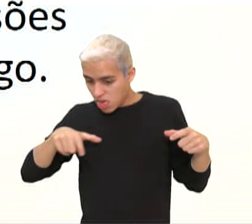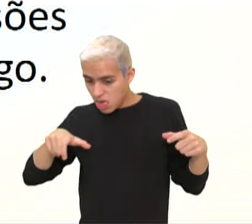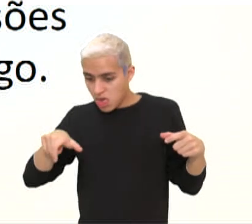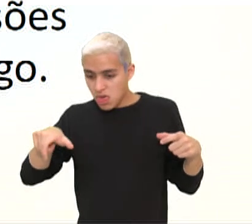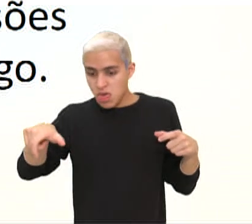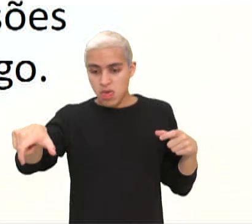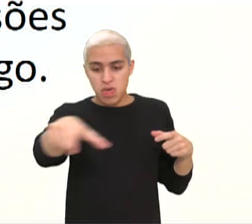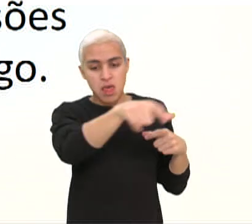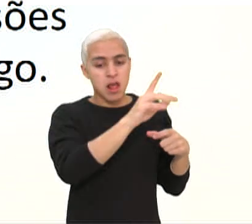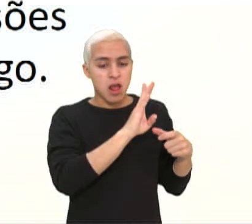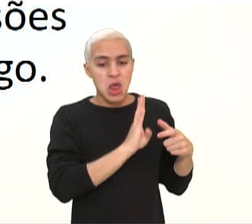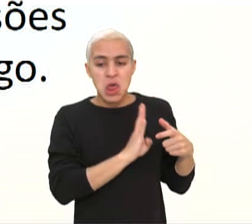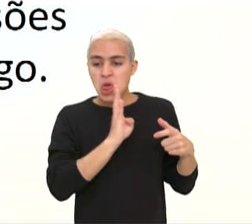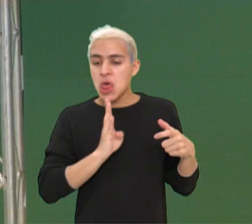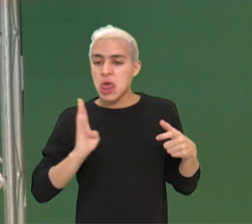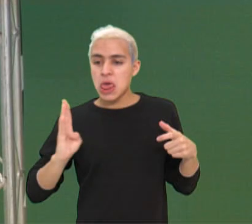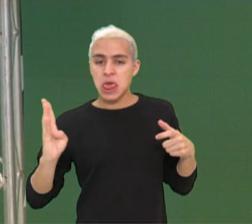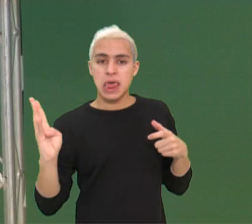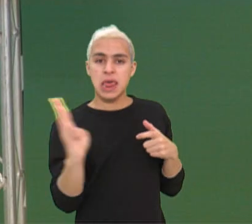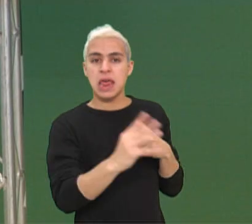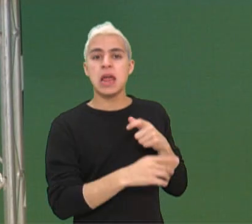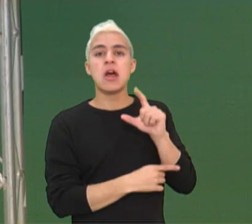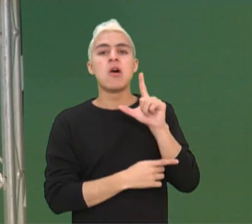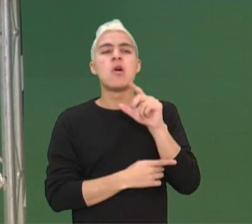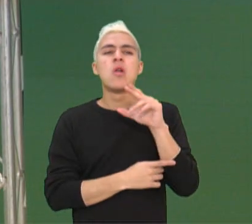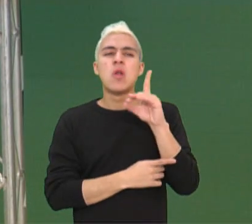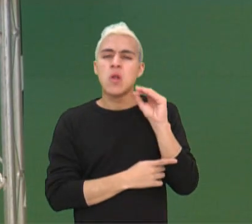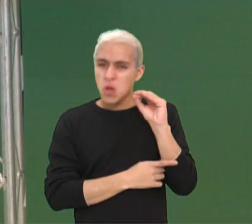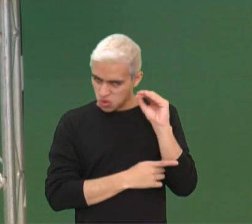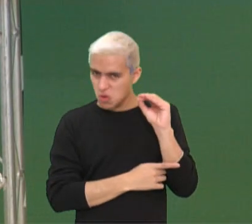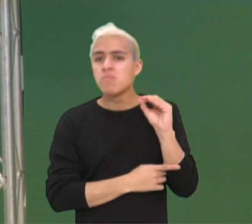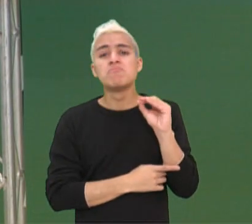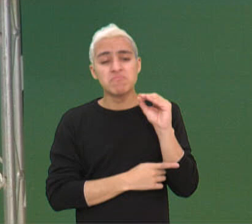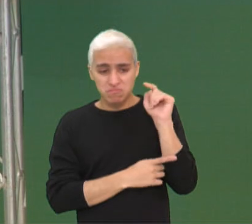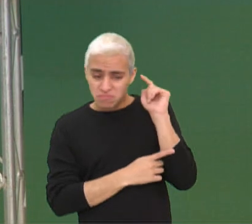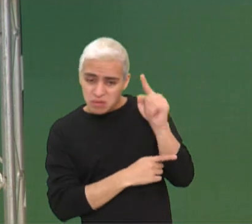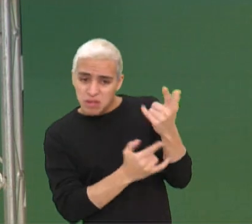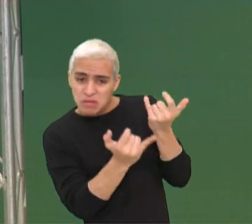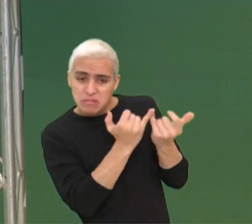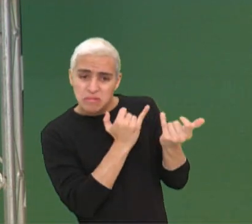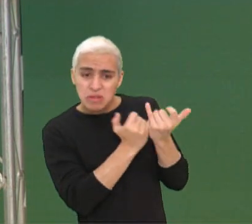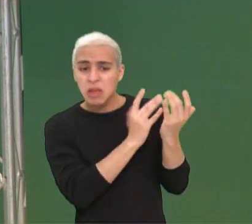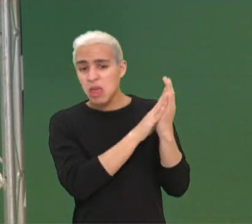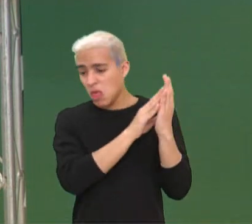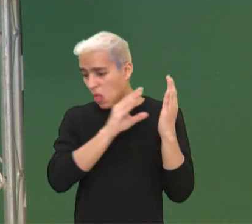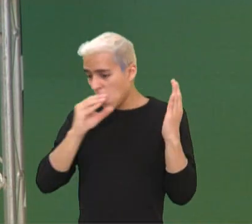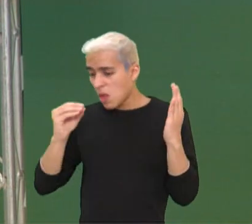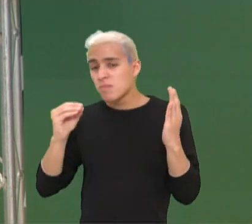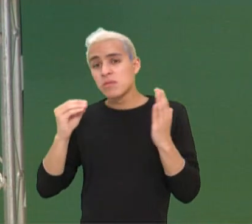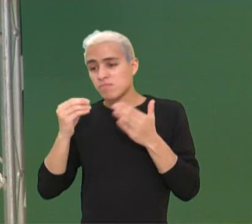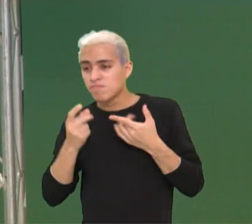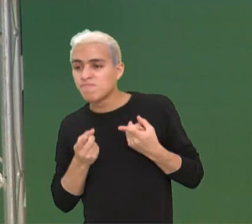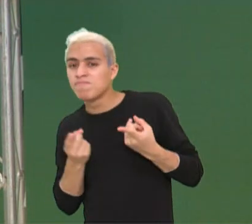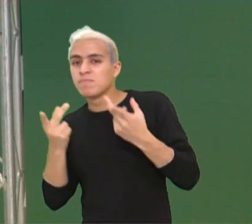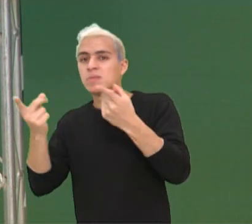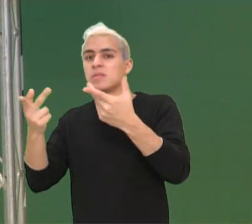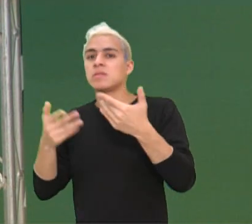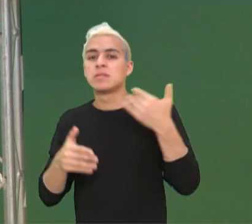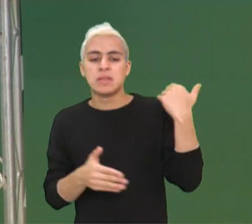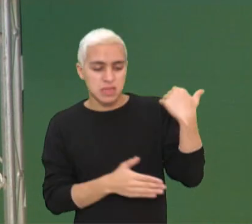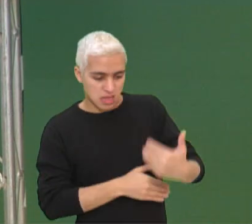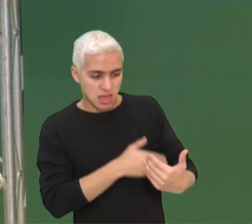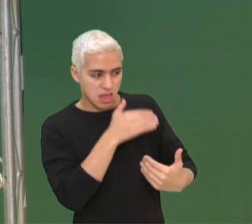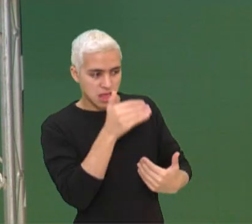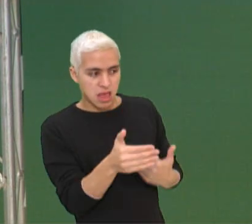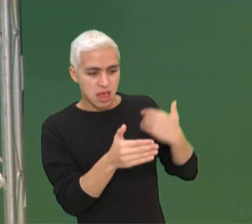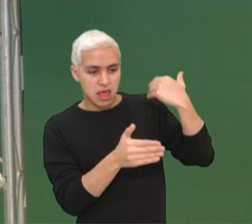chegar antes do adversário. O Ludo é uma das muitas versões comerciais ocidentalizadas do jogo. Então, ele foi criando,